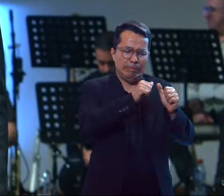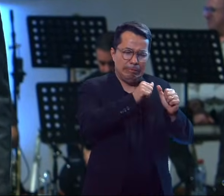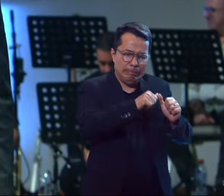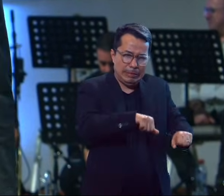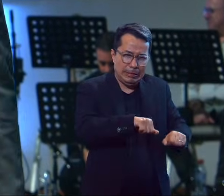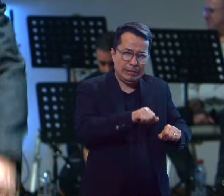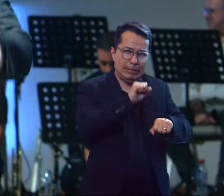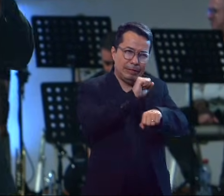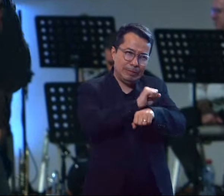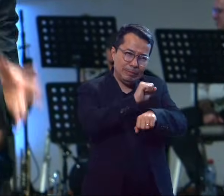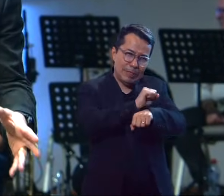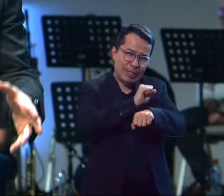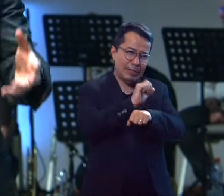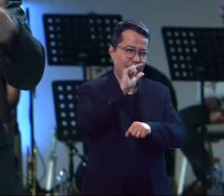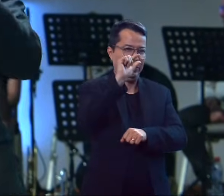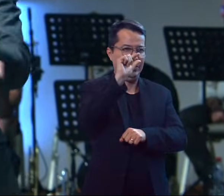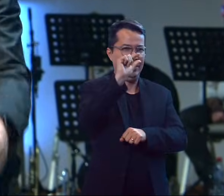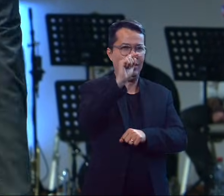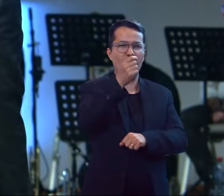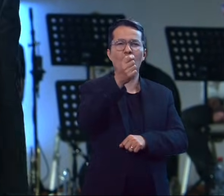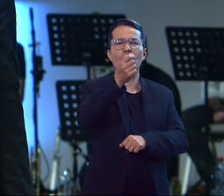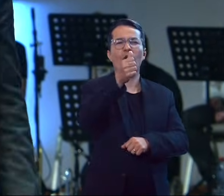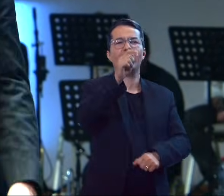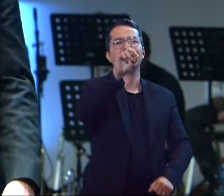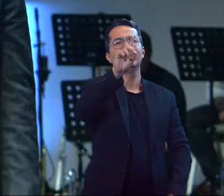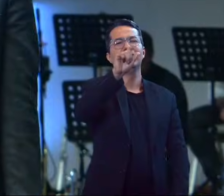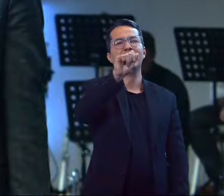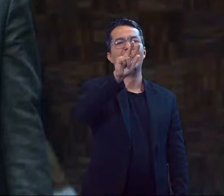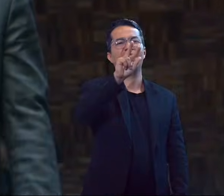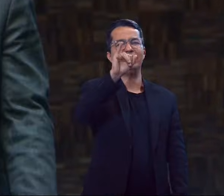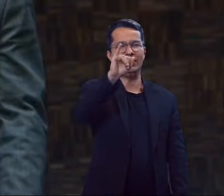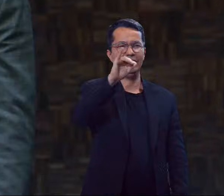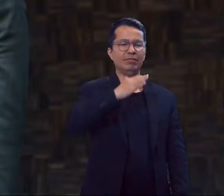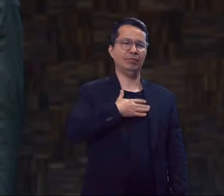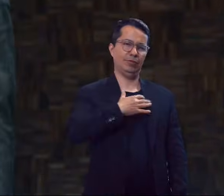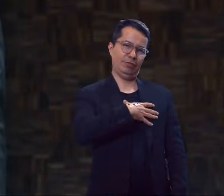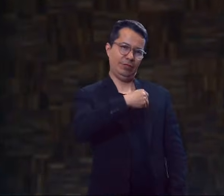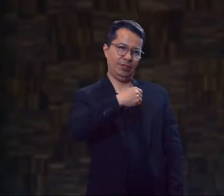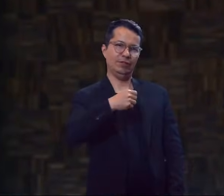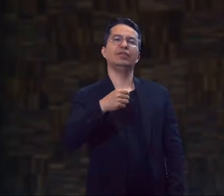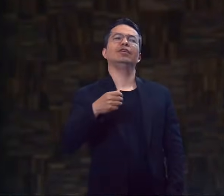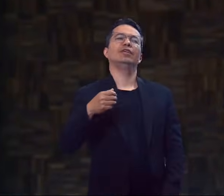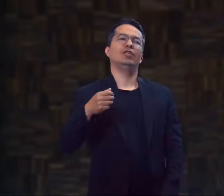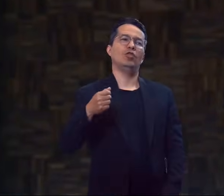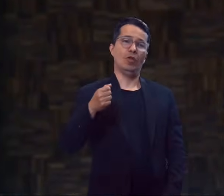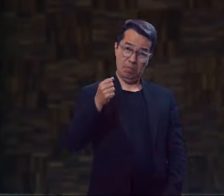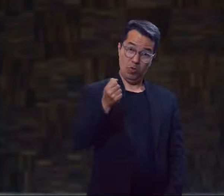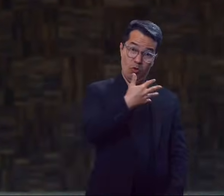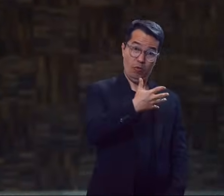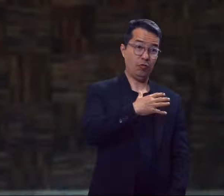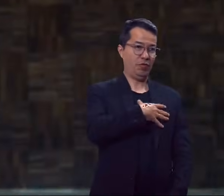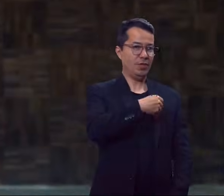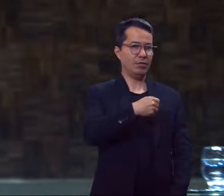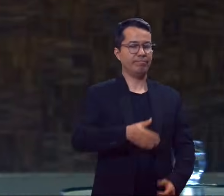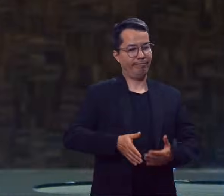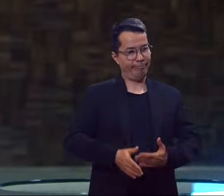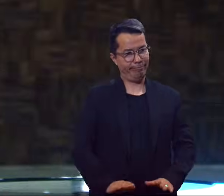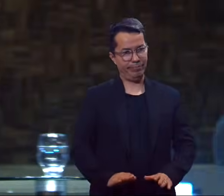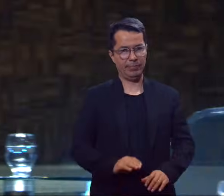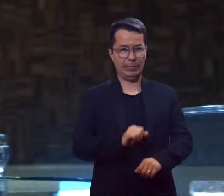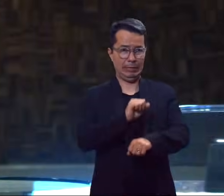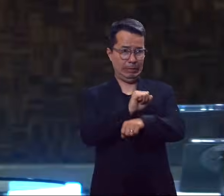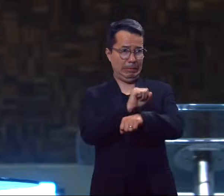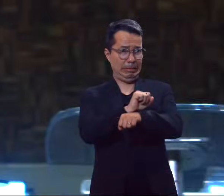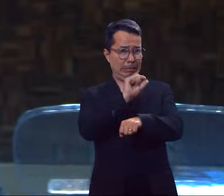Davi aqui. Então orem por nós, orem pela nossa casa também, para que Deus nos dê graça e que tudo corra bem,